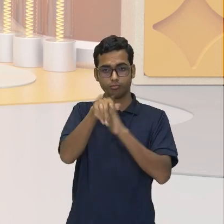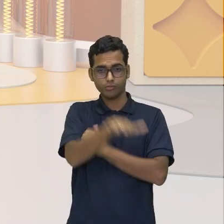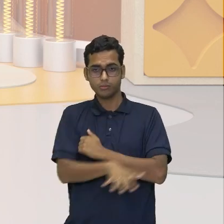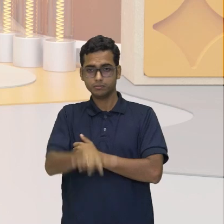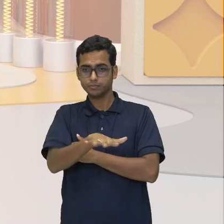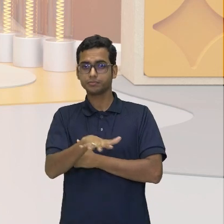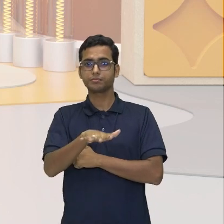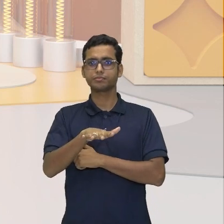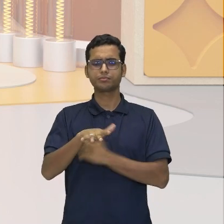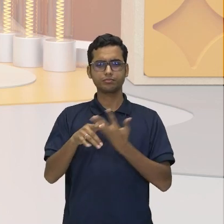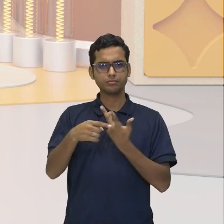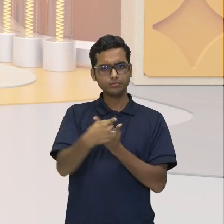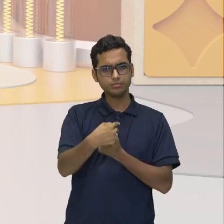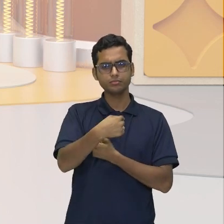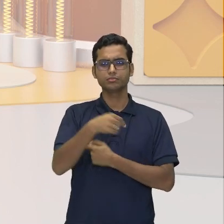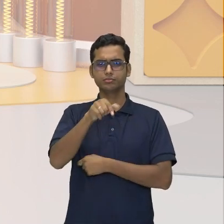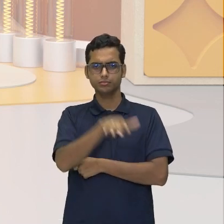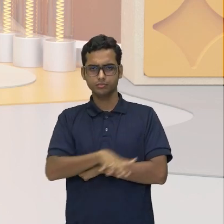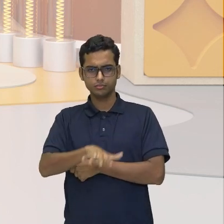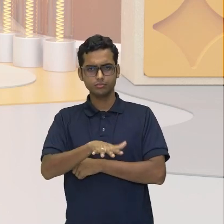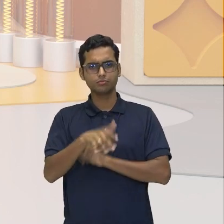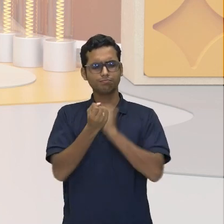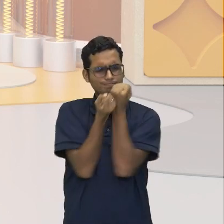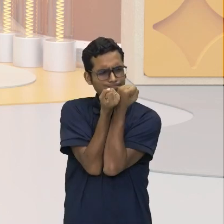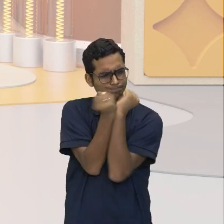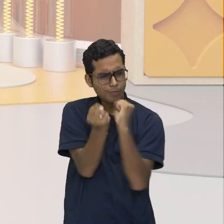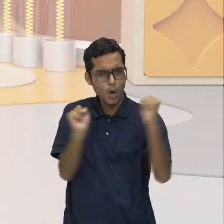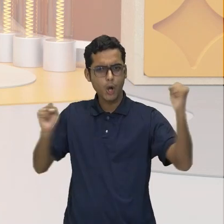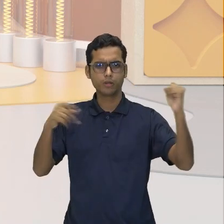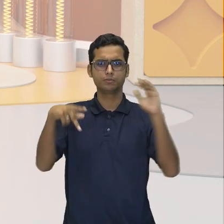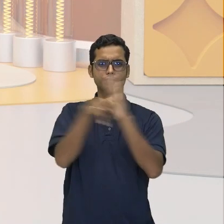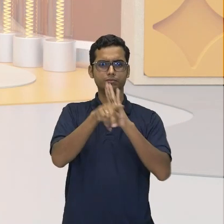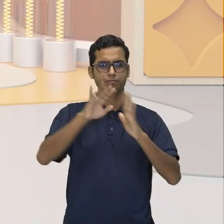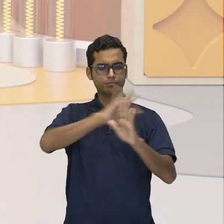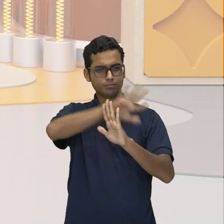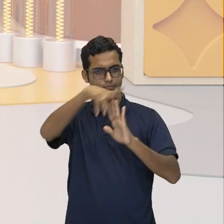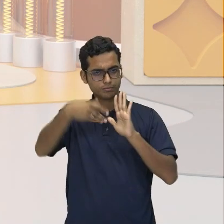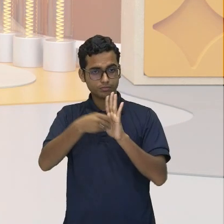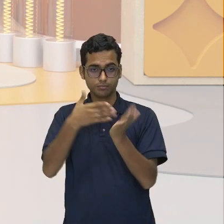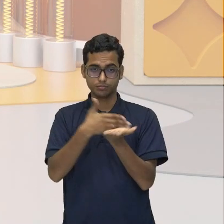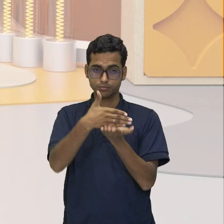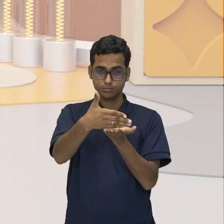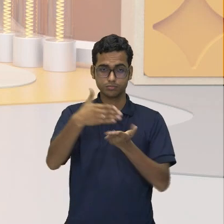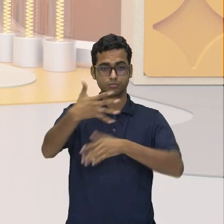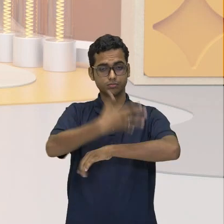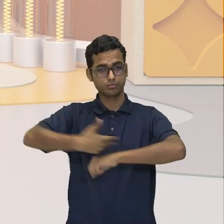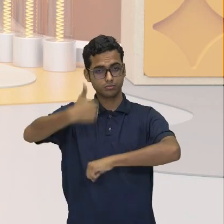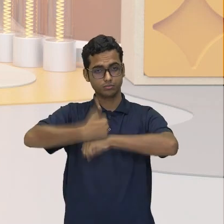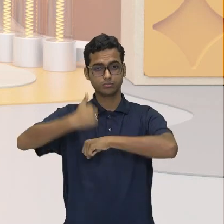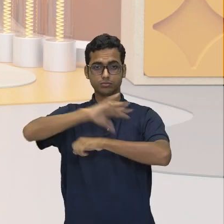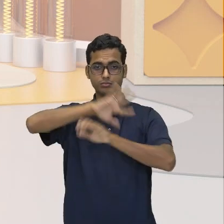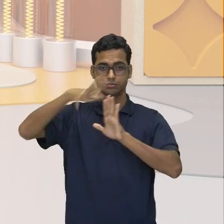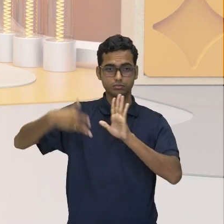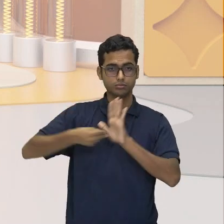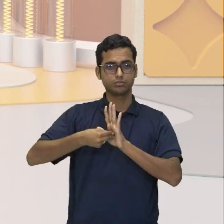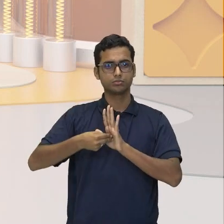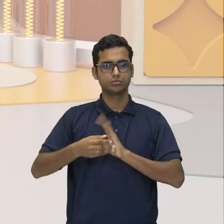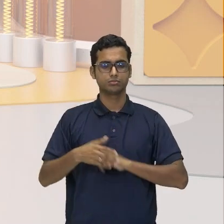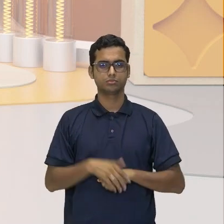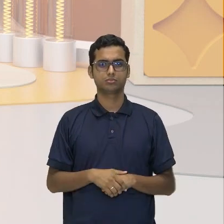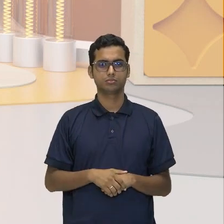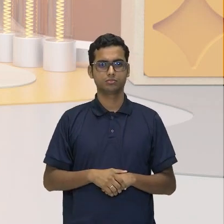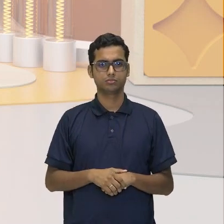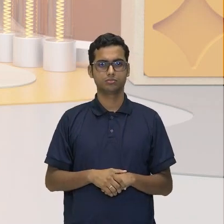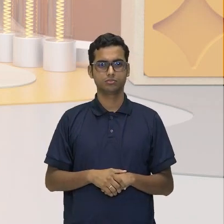desta vasta região. E a gente inicia com o seguinte texto: o início da colonização aqui na